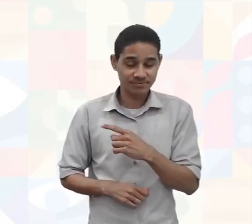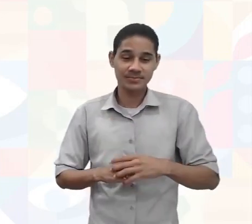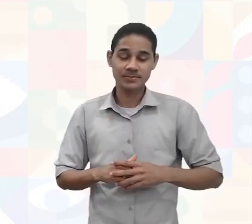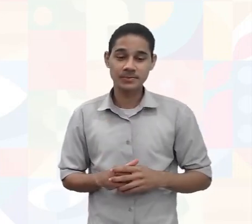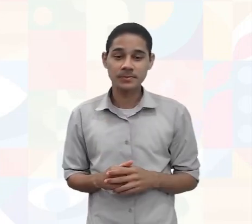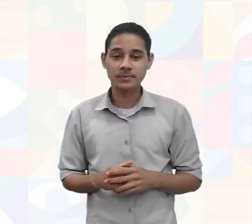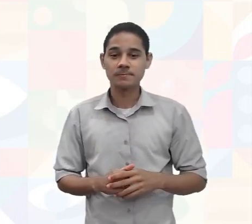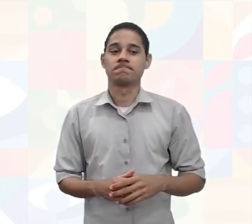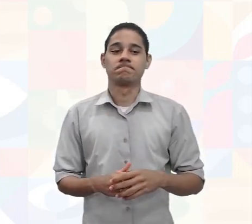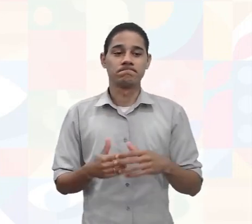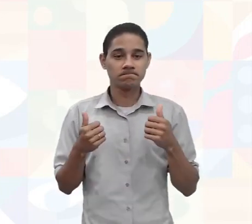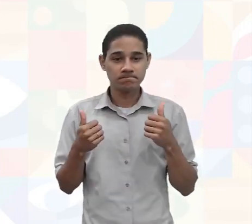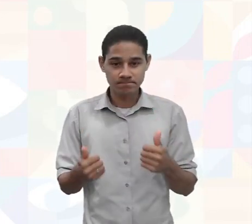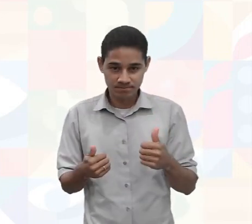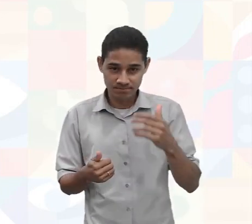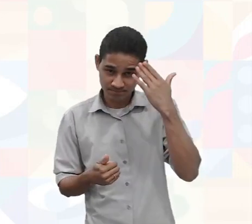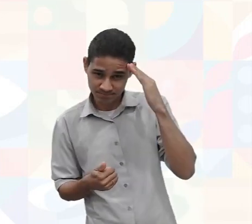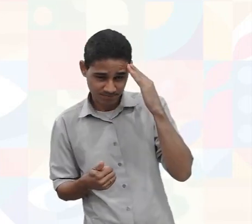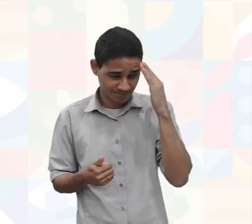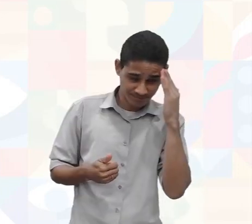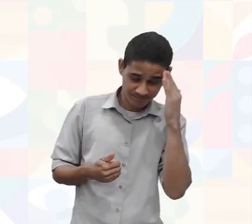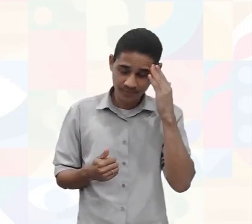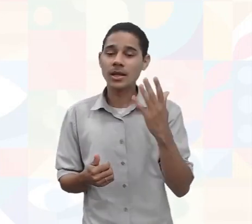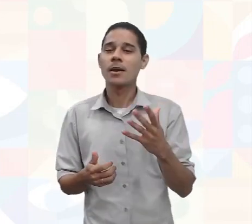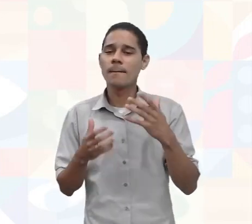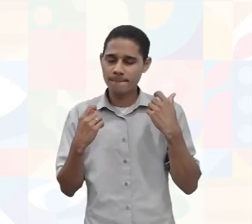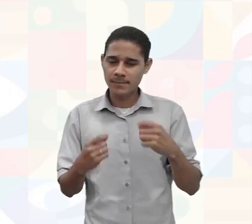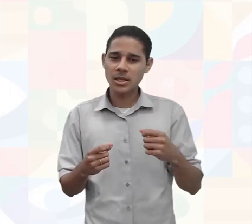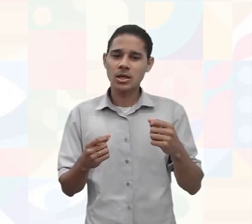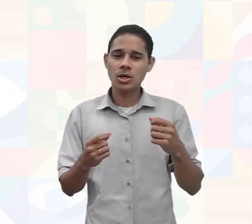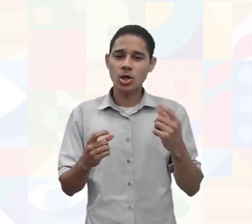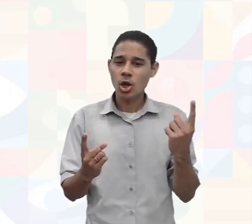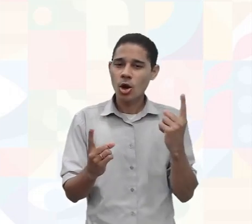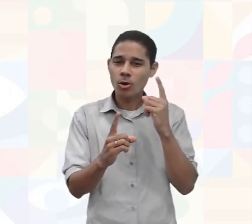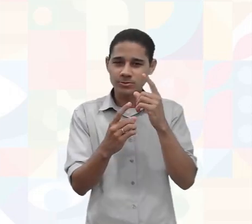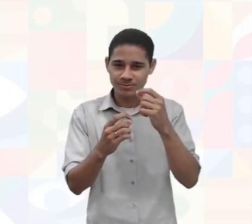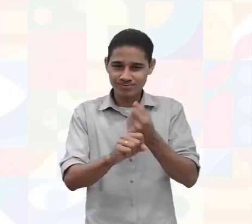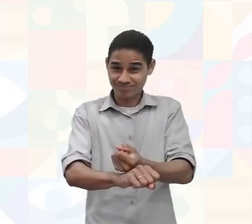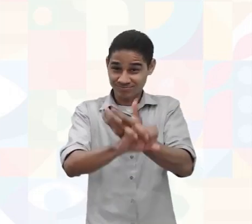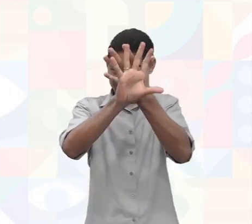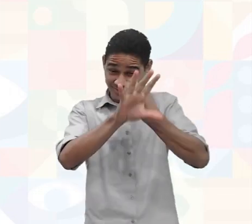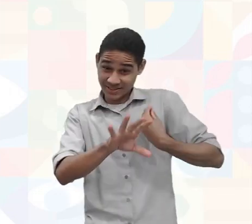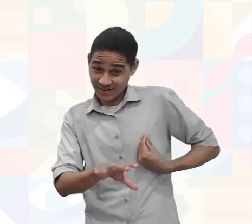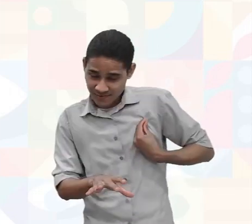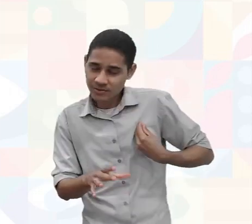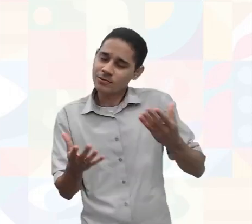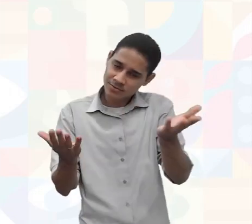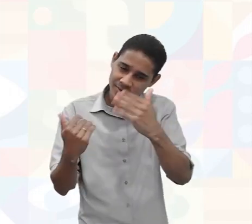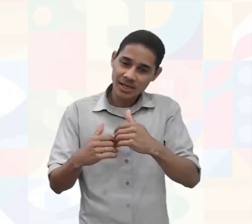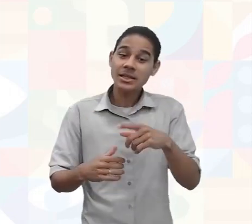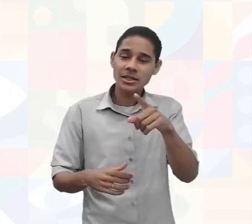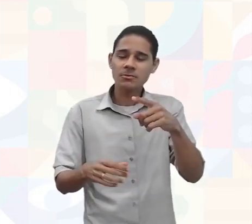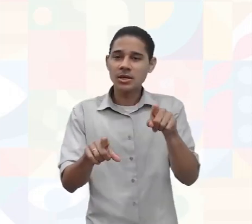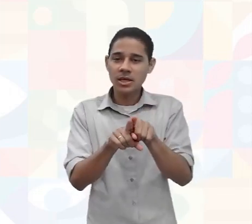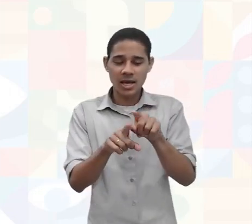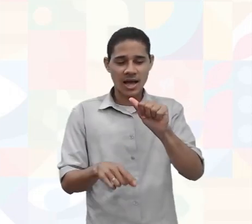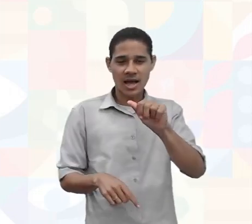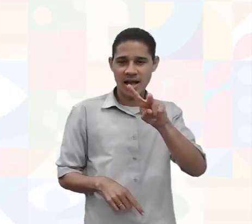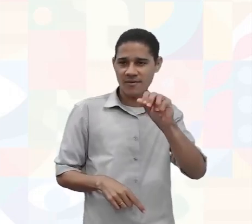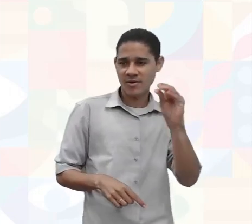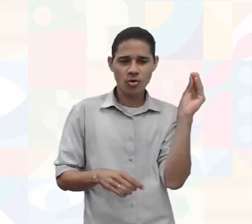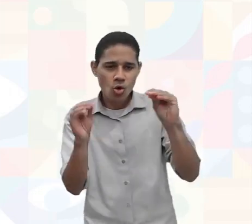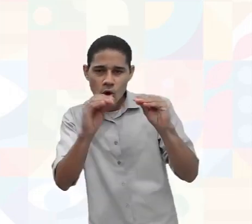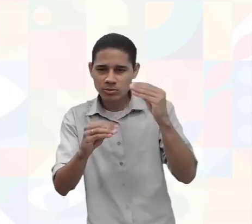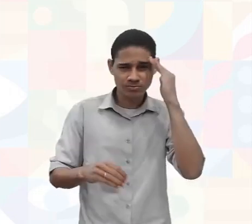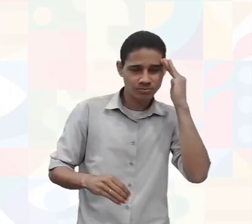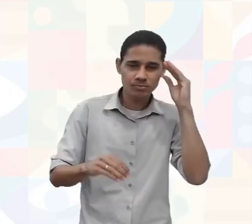unidade 3. Está com alguma dúvida? Participe dos encontros síncronos e também compartilhe suas dúvidas no AVA, no